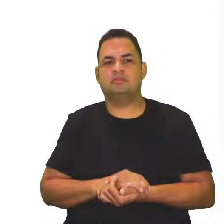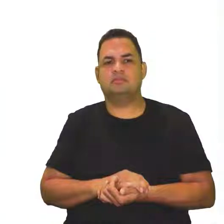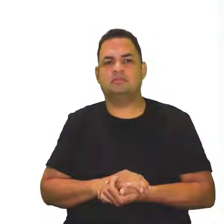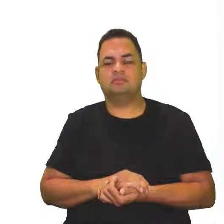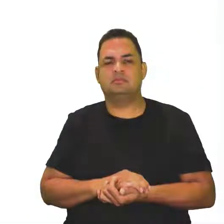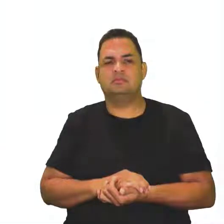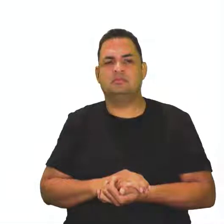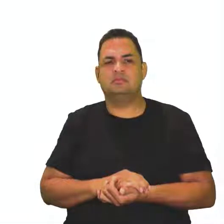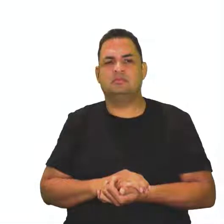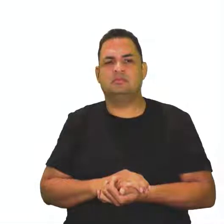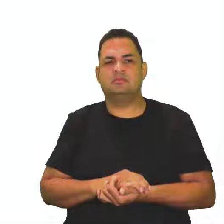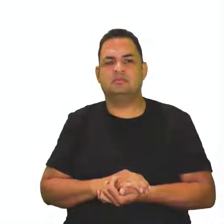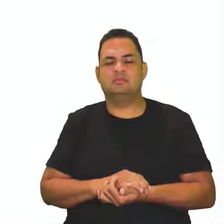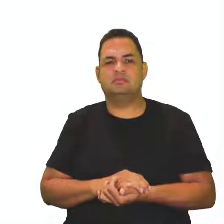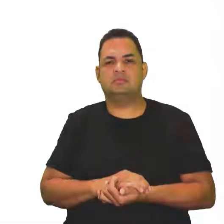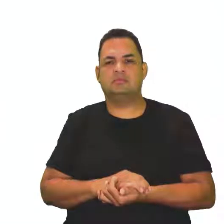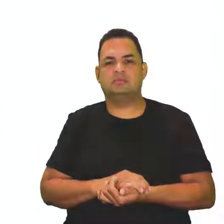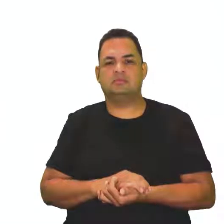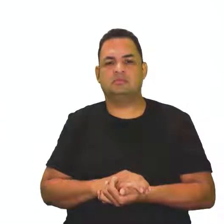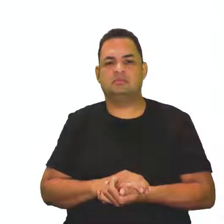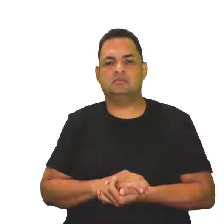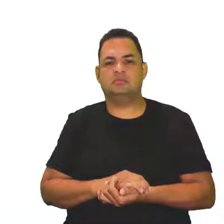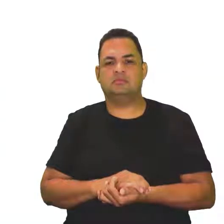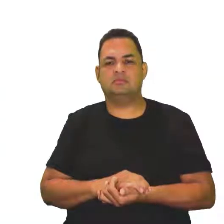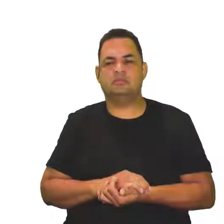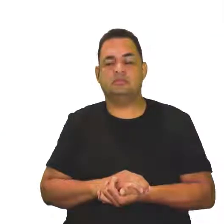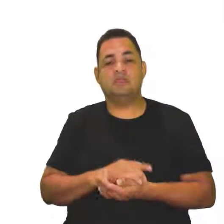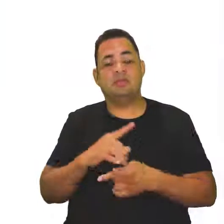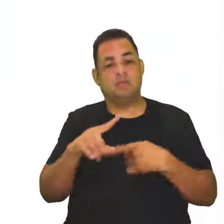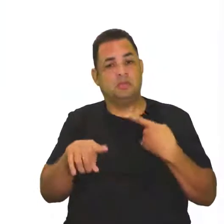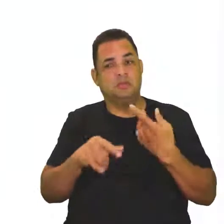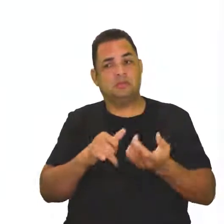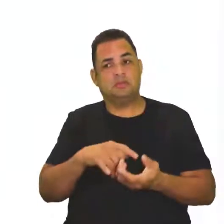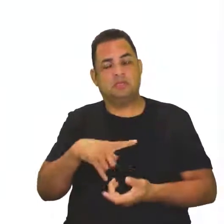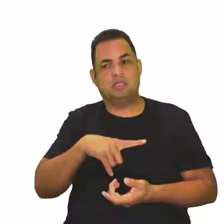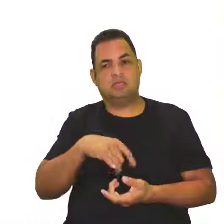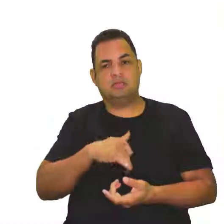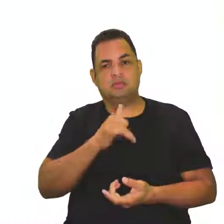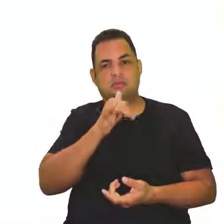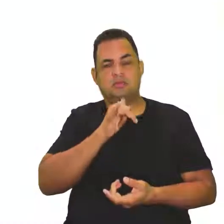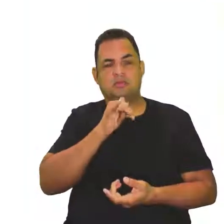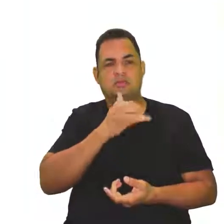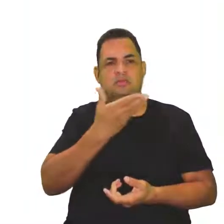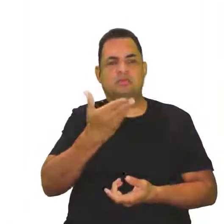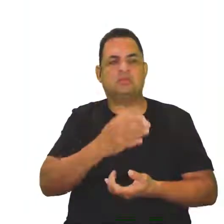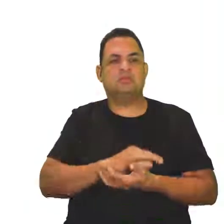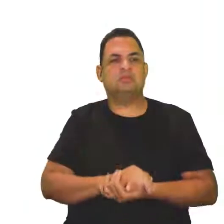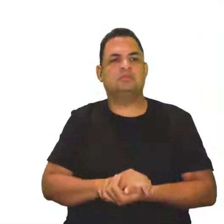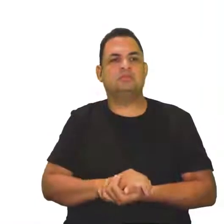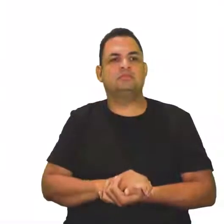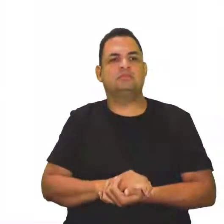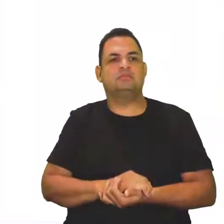Bom, aqui no próximo nós vamos ter um exemplo aí, bem legal.